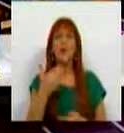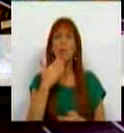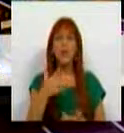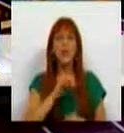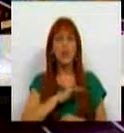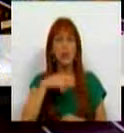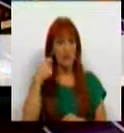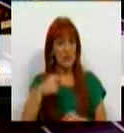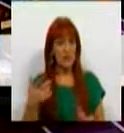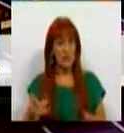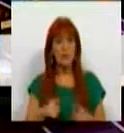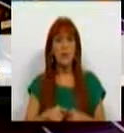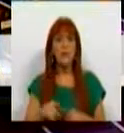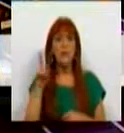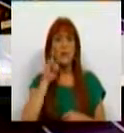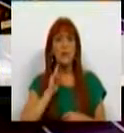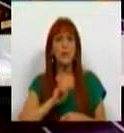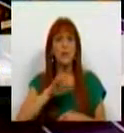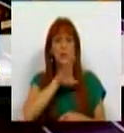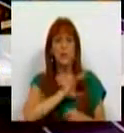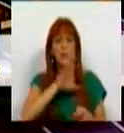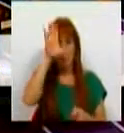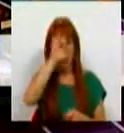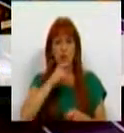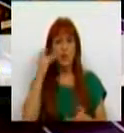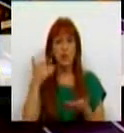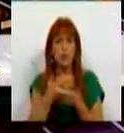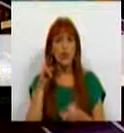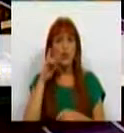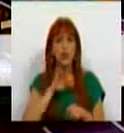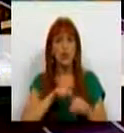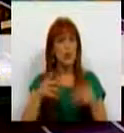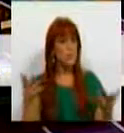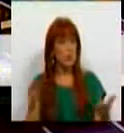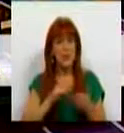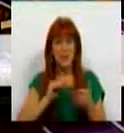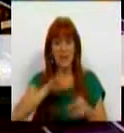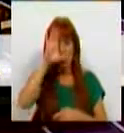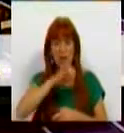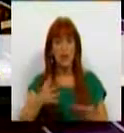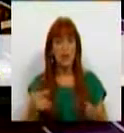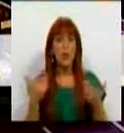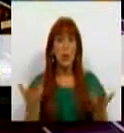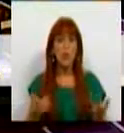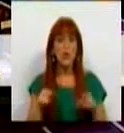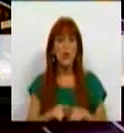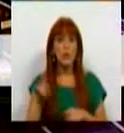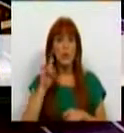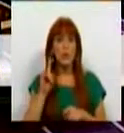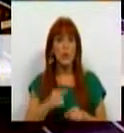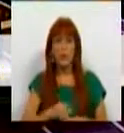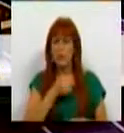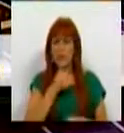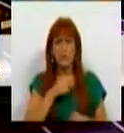Muito obrigada, Sr. Presidente, Sr. Ministro dos Negócios Estrangeiros, Sras. E Srs. Secretários de Estado. Hoje é um dia